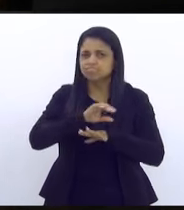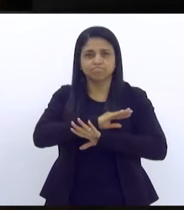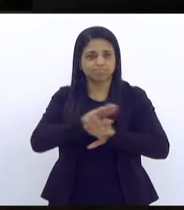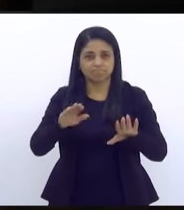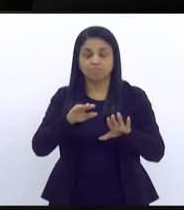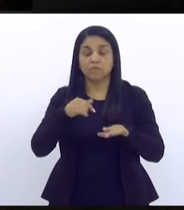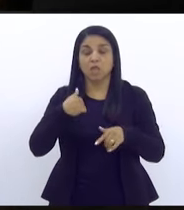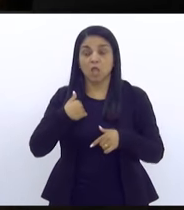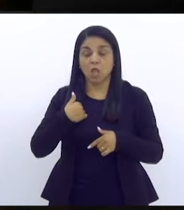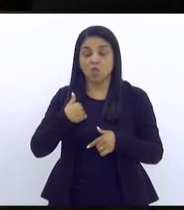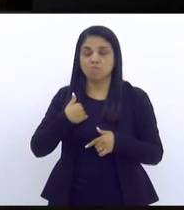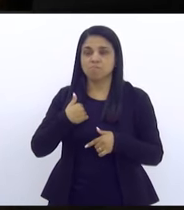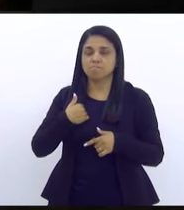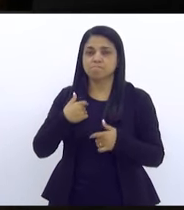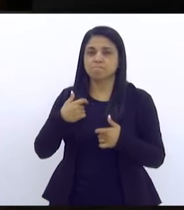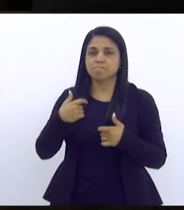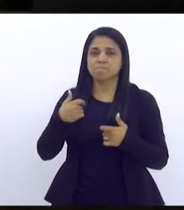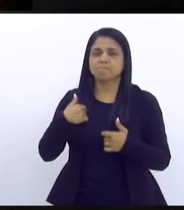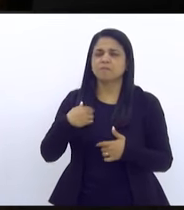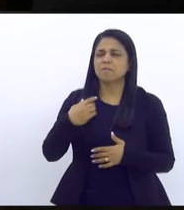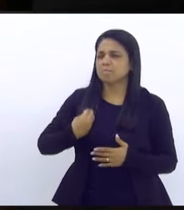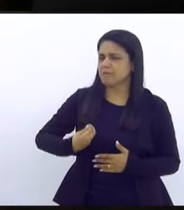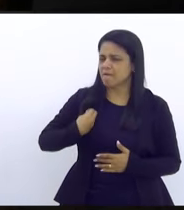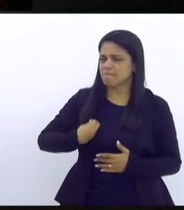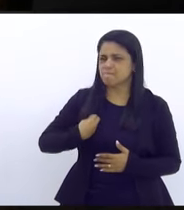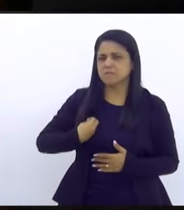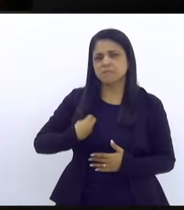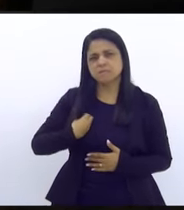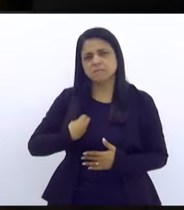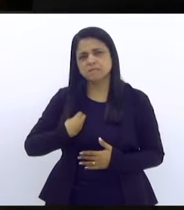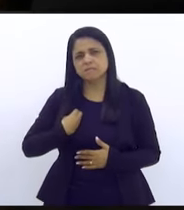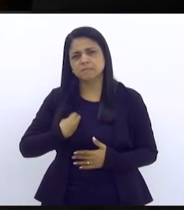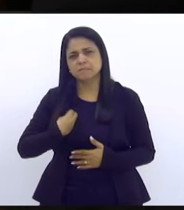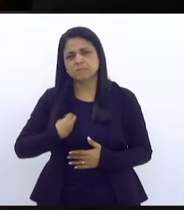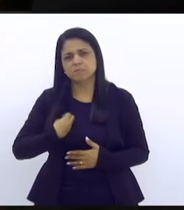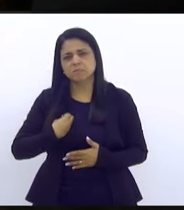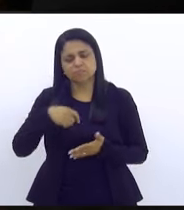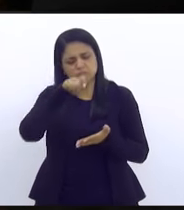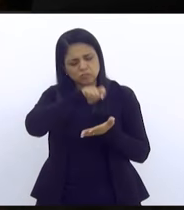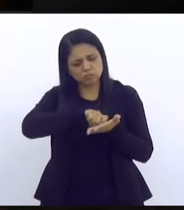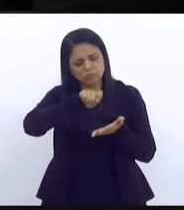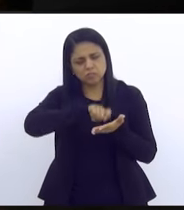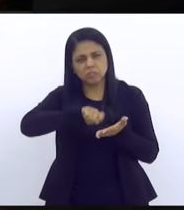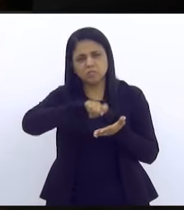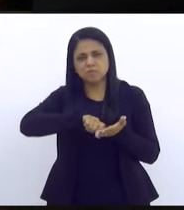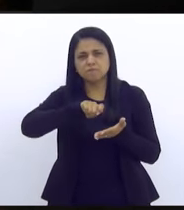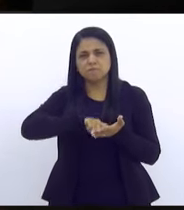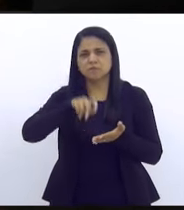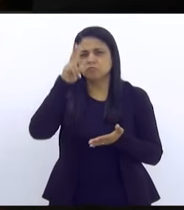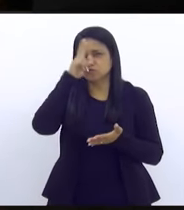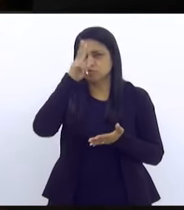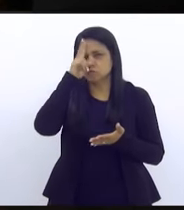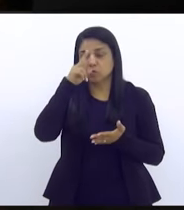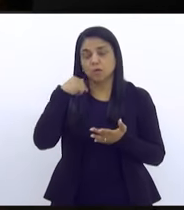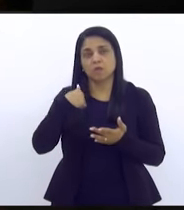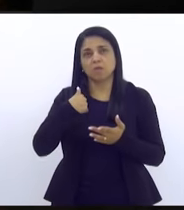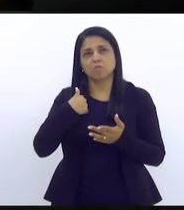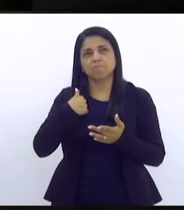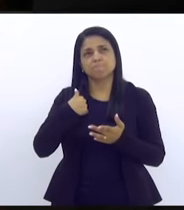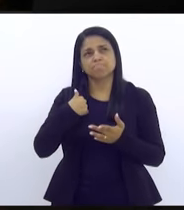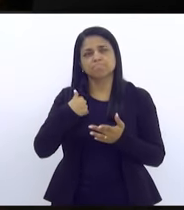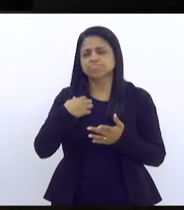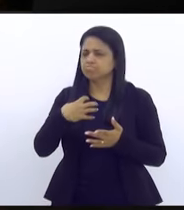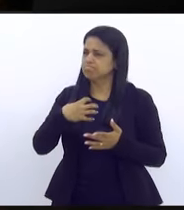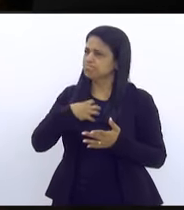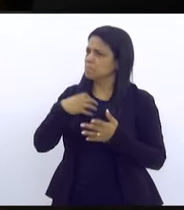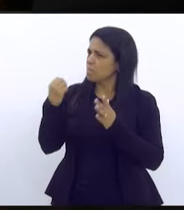fiquei a vida inteira, muito tempo da minha vida, buscando escrever minha história. Achei isso muito marcante e guardei para mim.